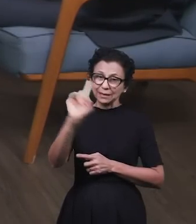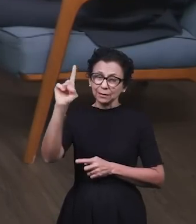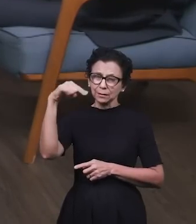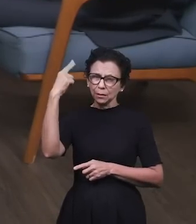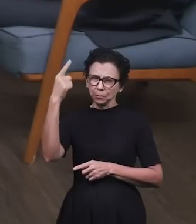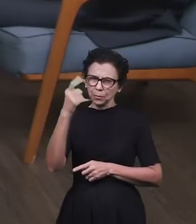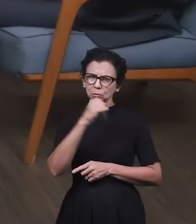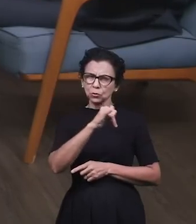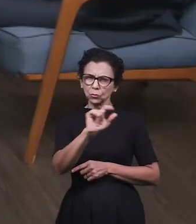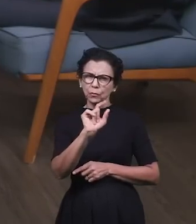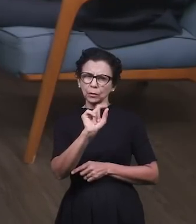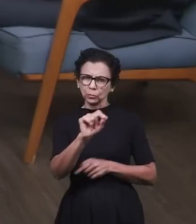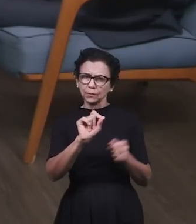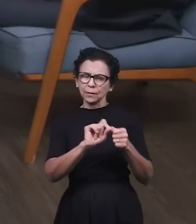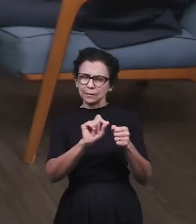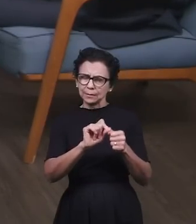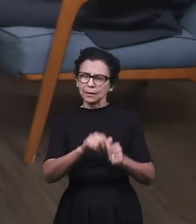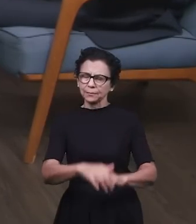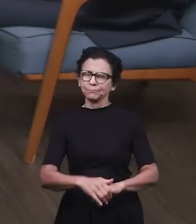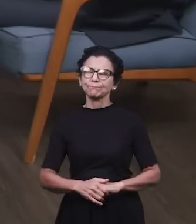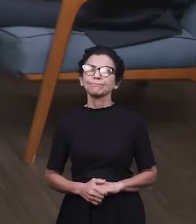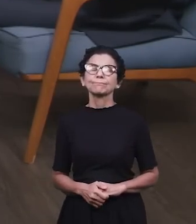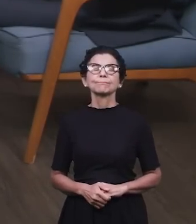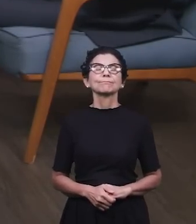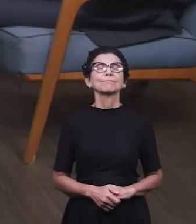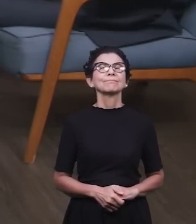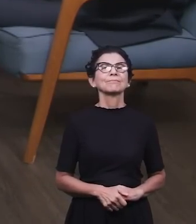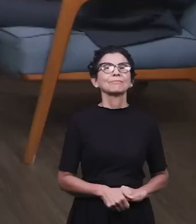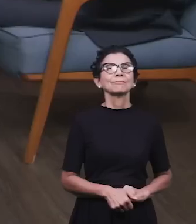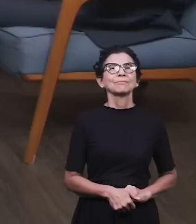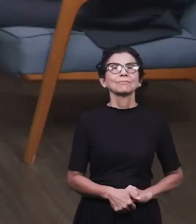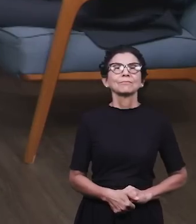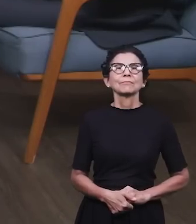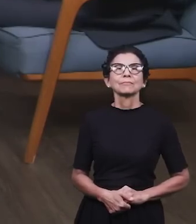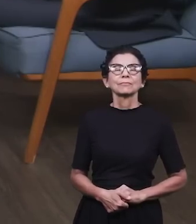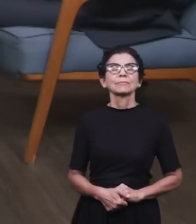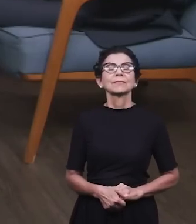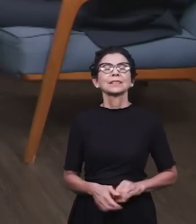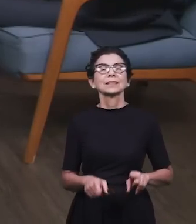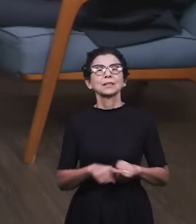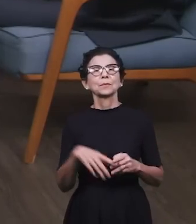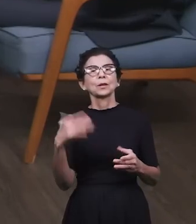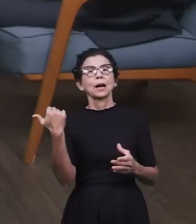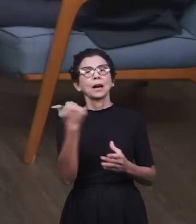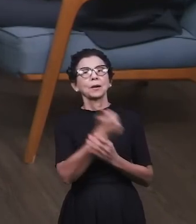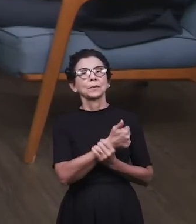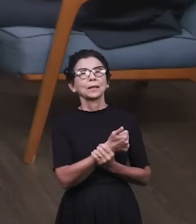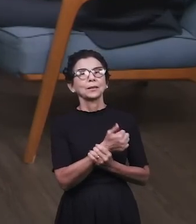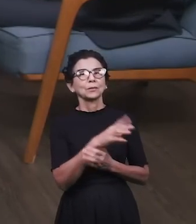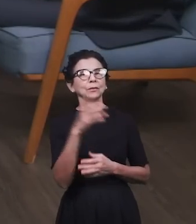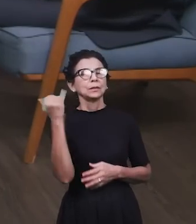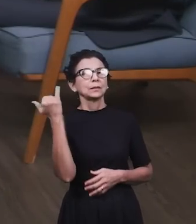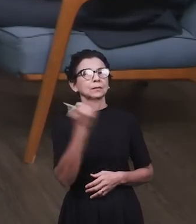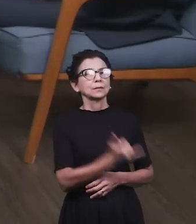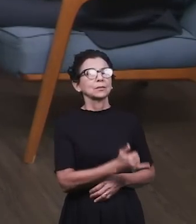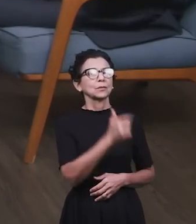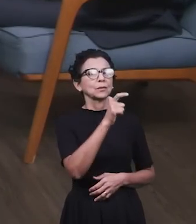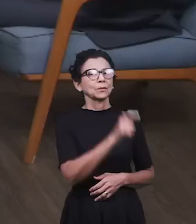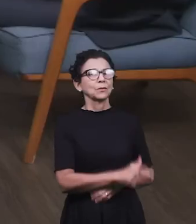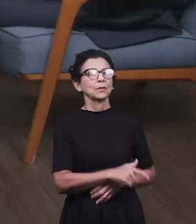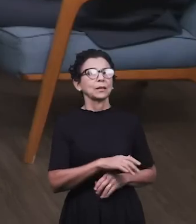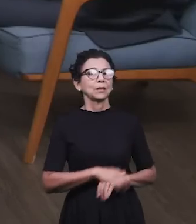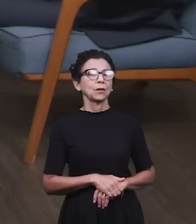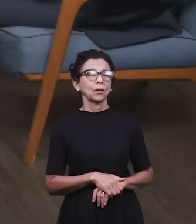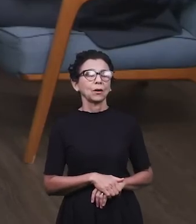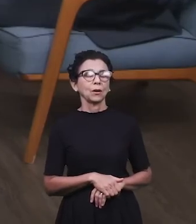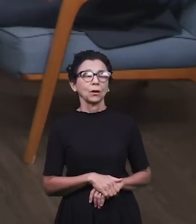mesma experiência de Abraão. Né? Sai da tua parentela e vá para uma terra Que eu vou te mostrar. mostrarei. Né? Maravilha. Vamos lá, Daniel, a gente